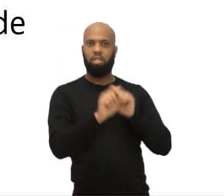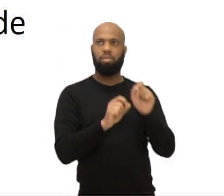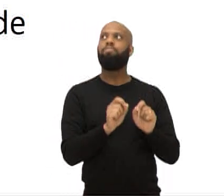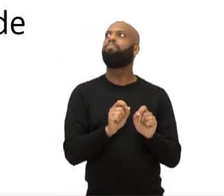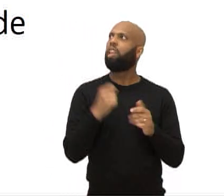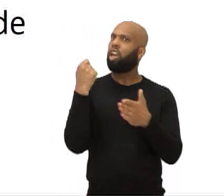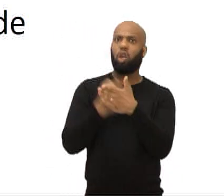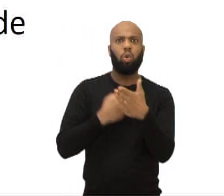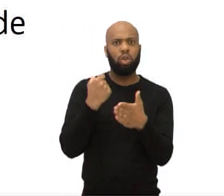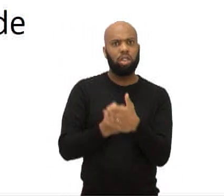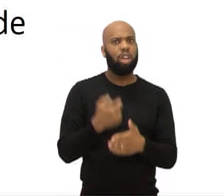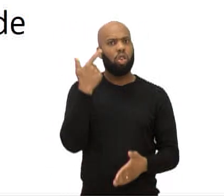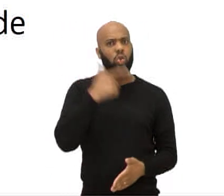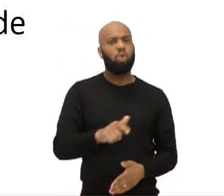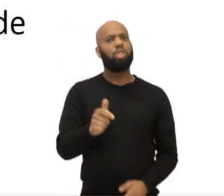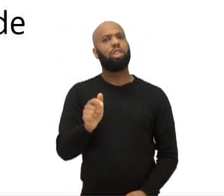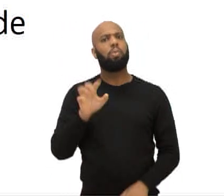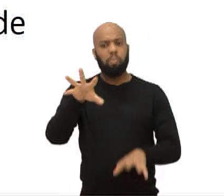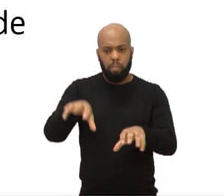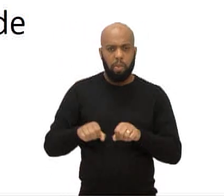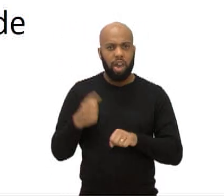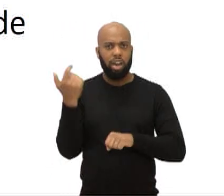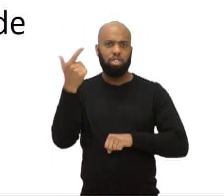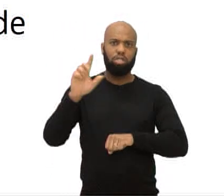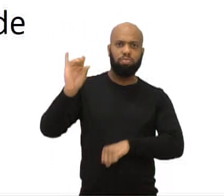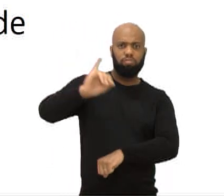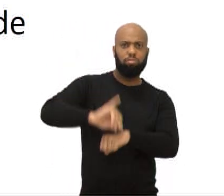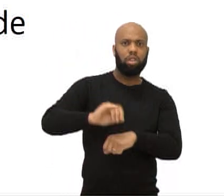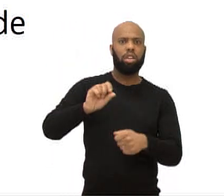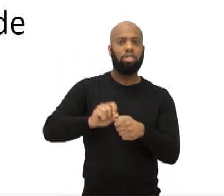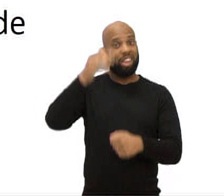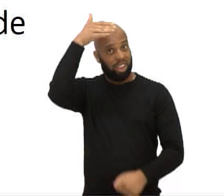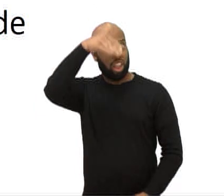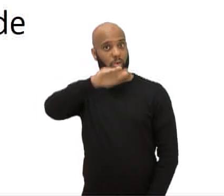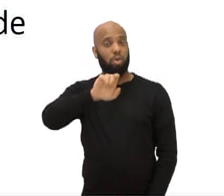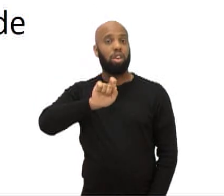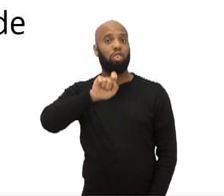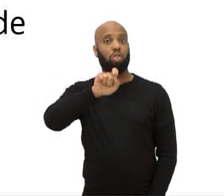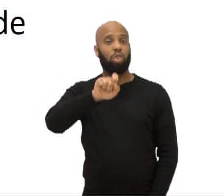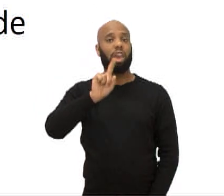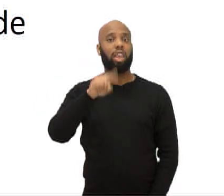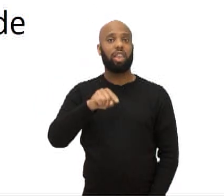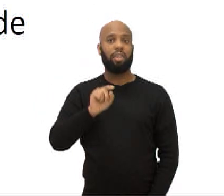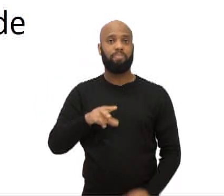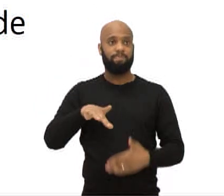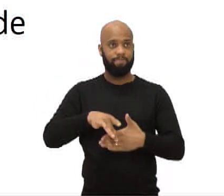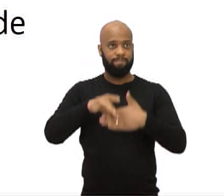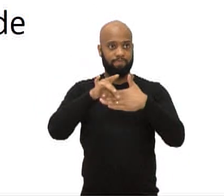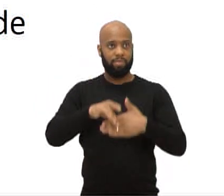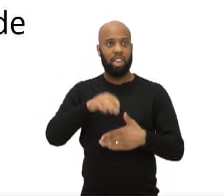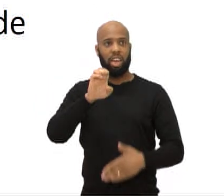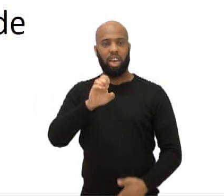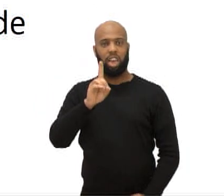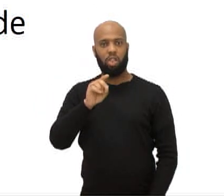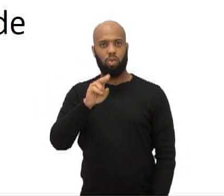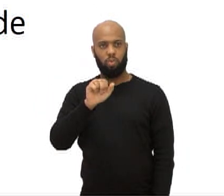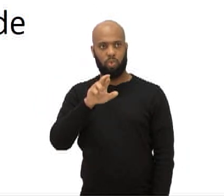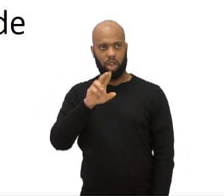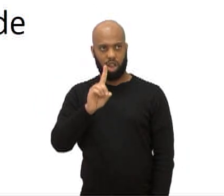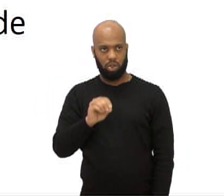lutarem, reconquistarem Belém e proclamarem uma república, sob a liderança de Eduardo Angelim, em agosto